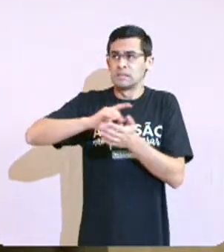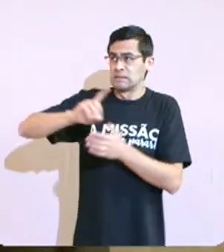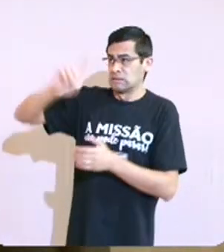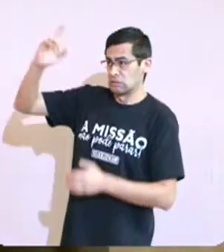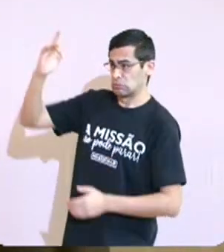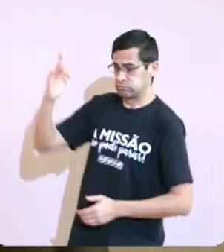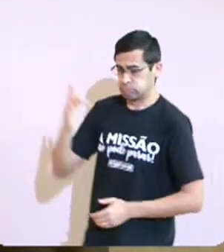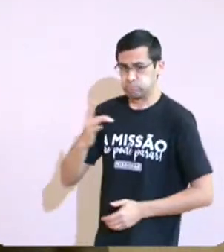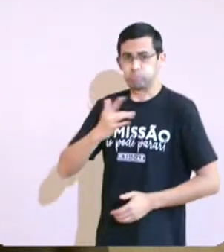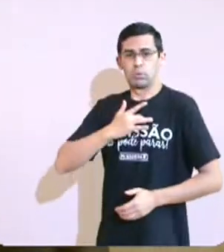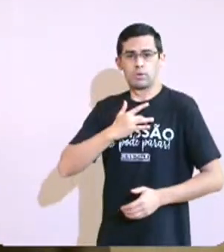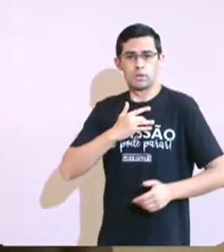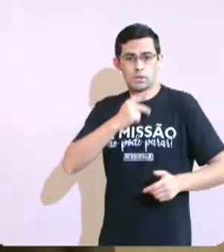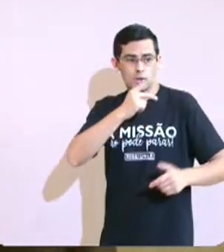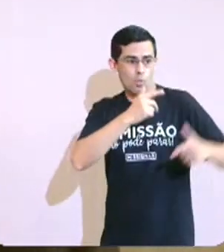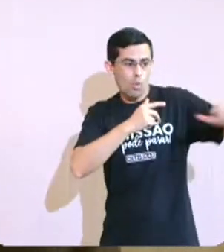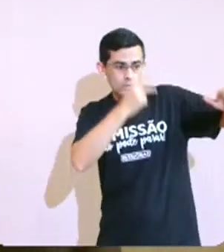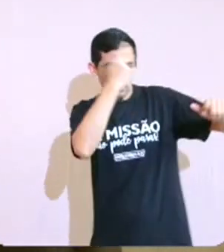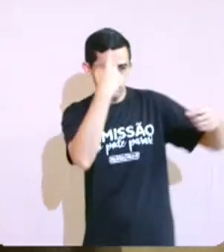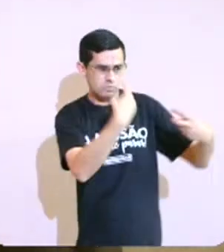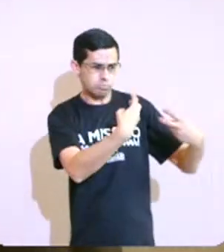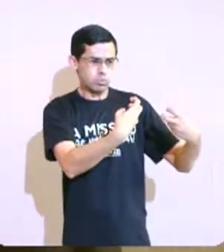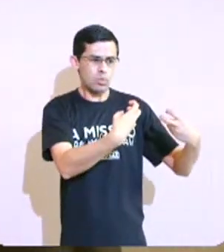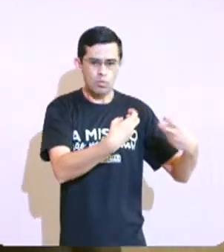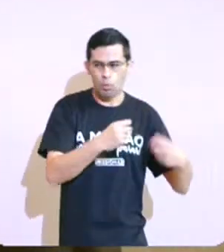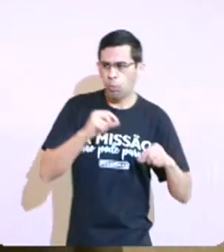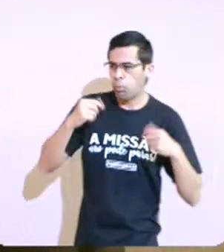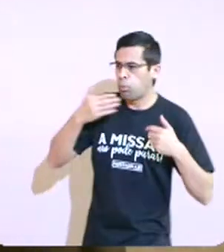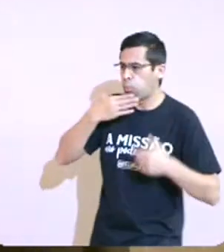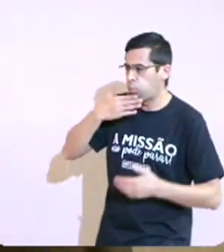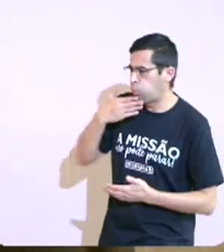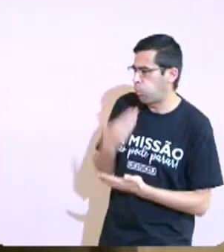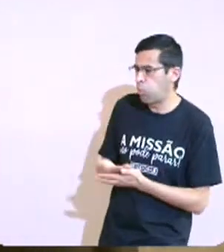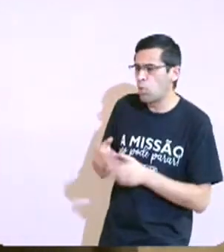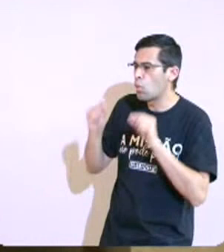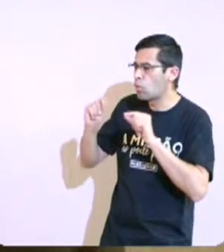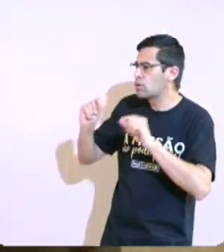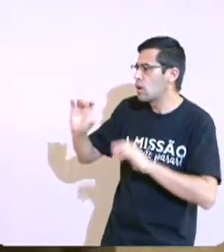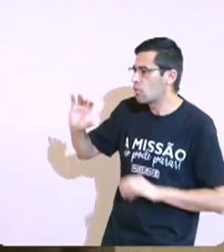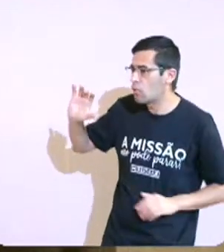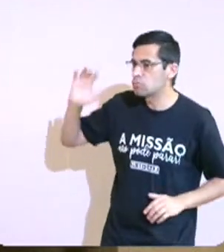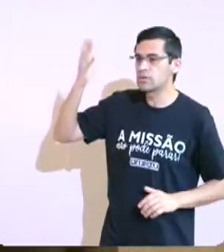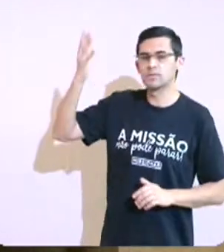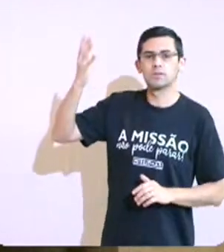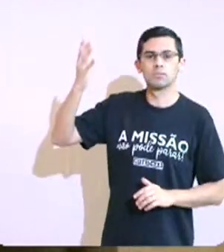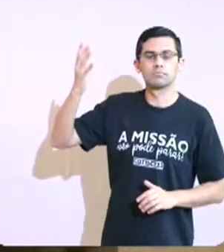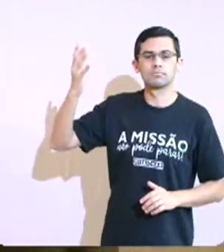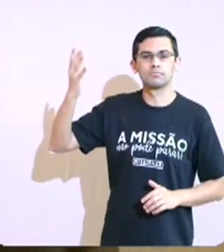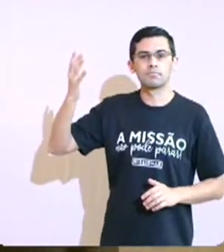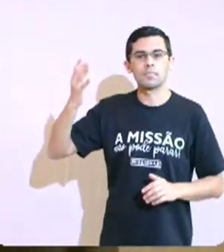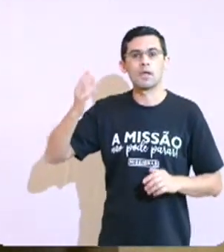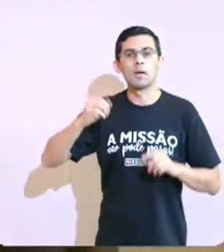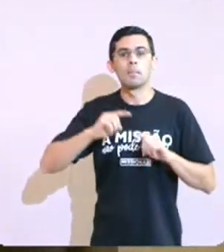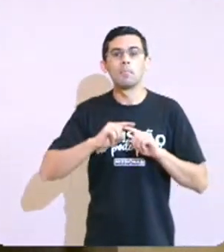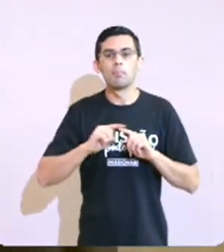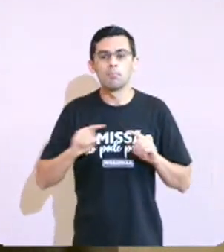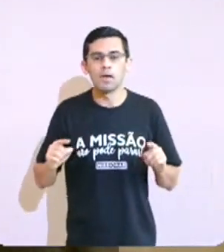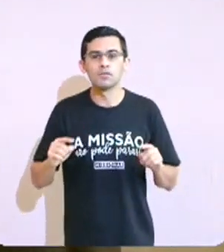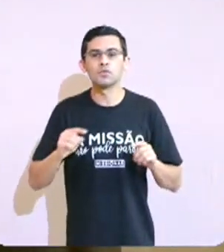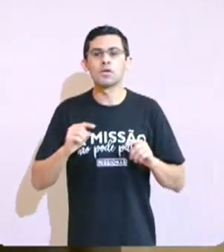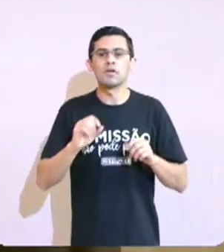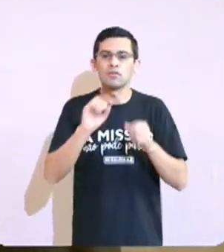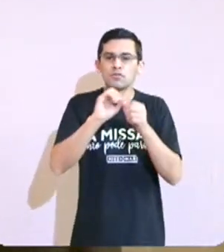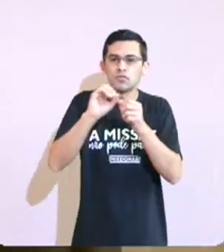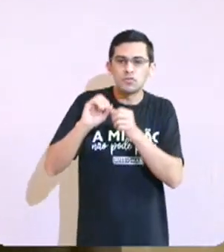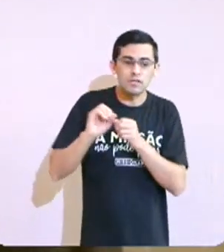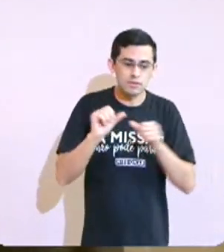tocadas de tal maneira que os outros se maravilham e perguntam: quem é este? Quem é este que está